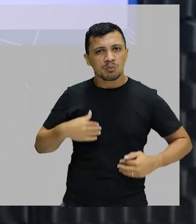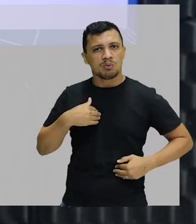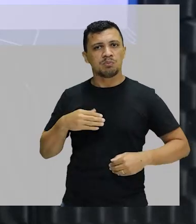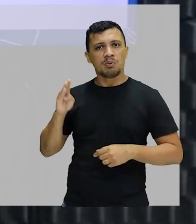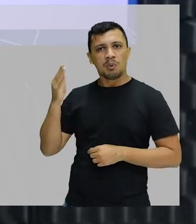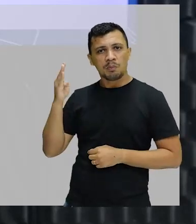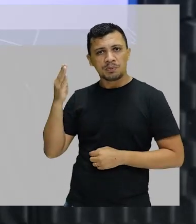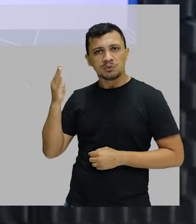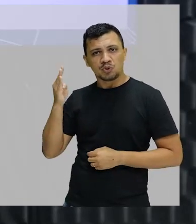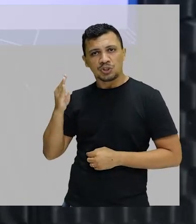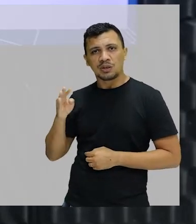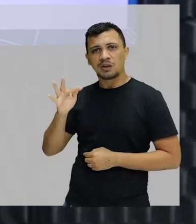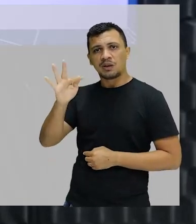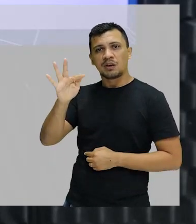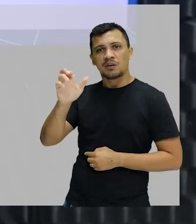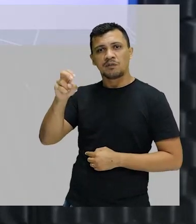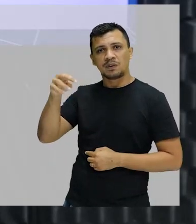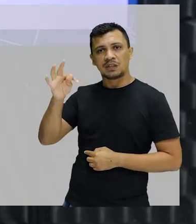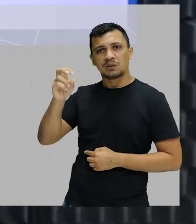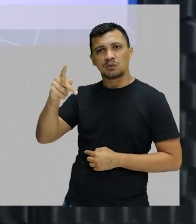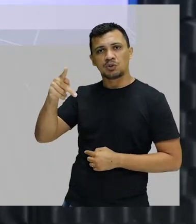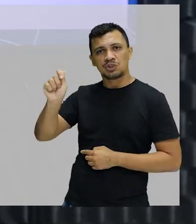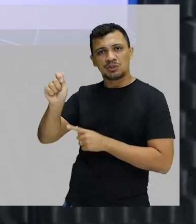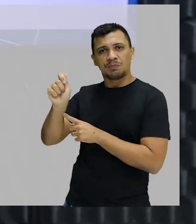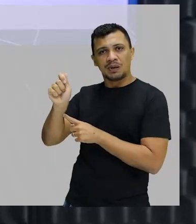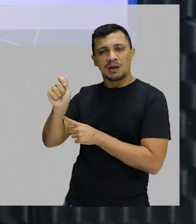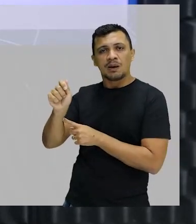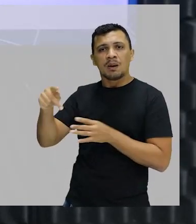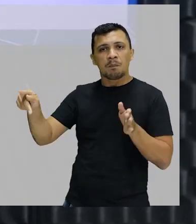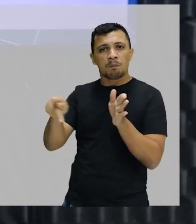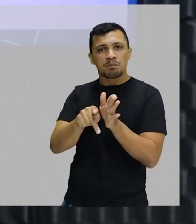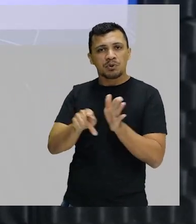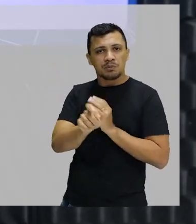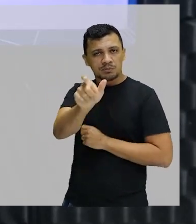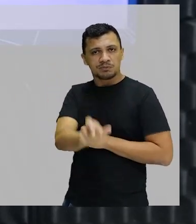ordem fenotípica, morfológica do próprio